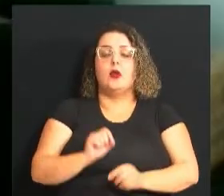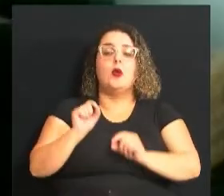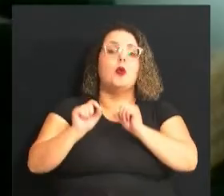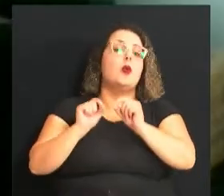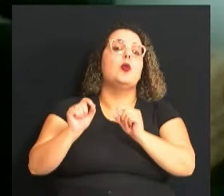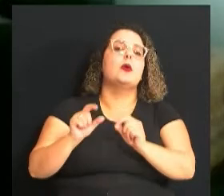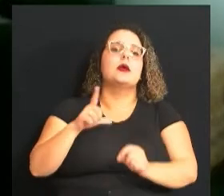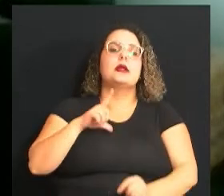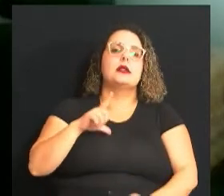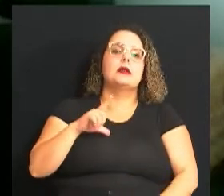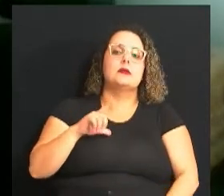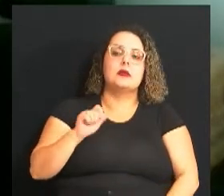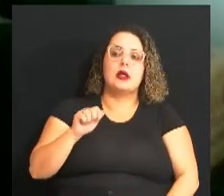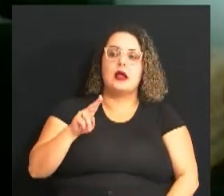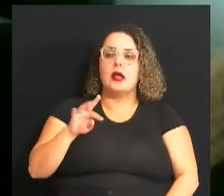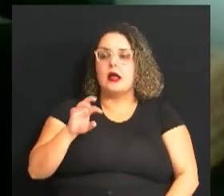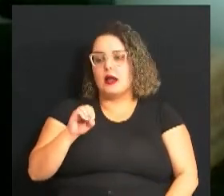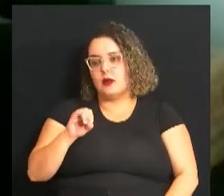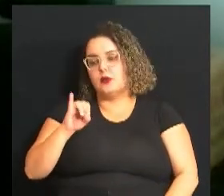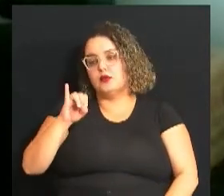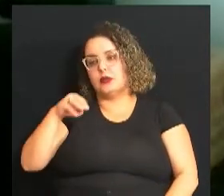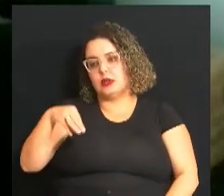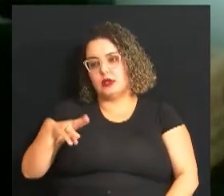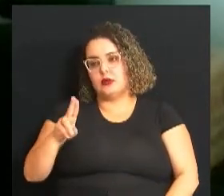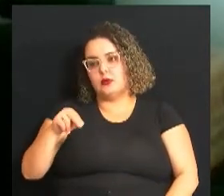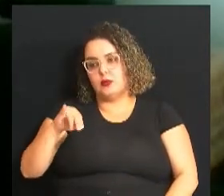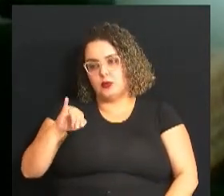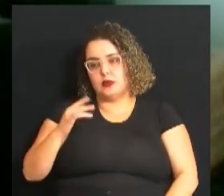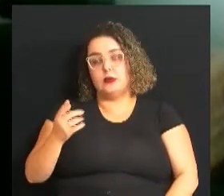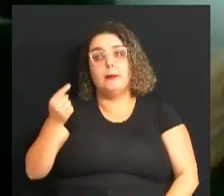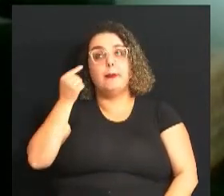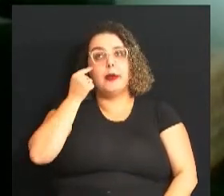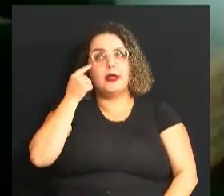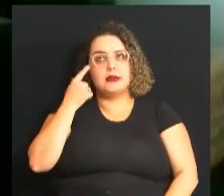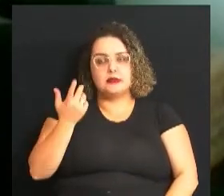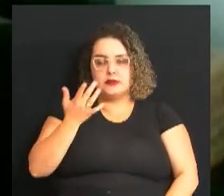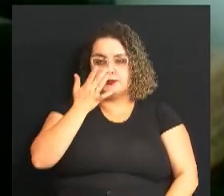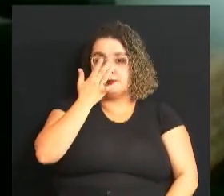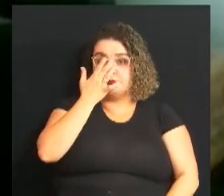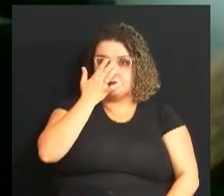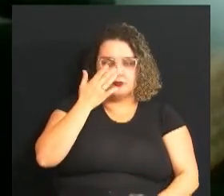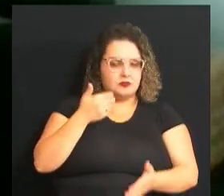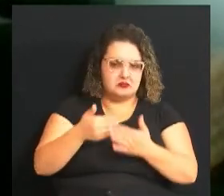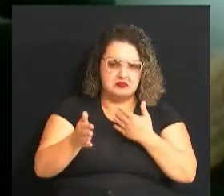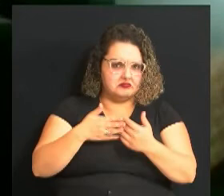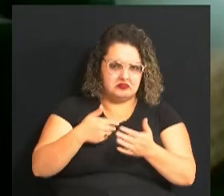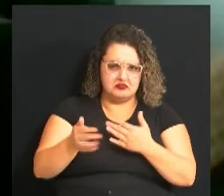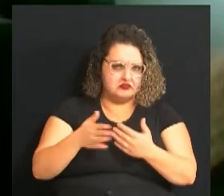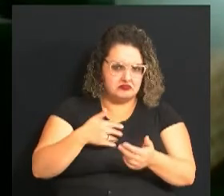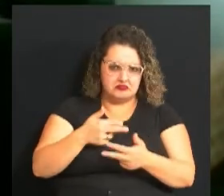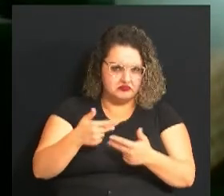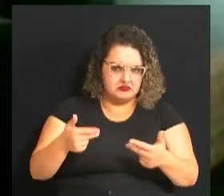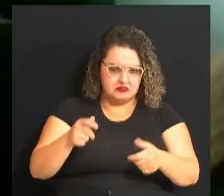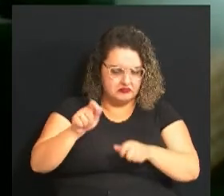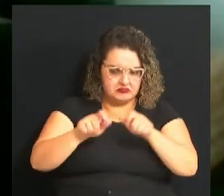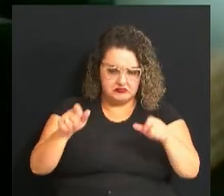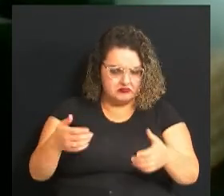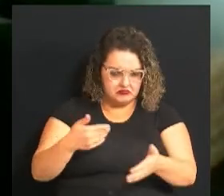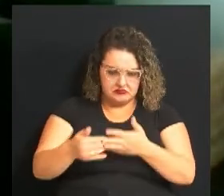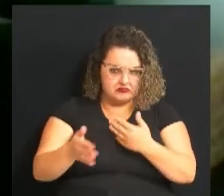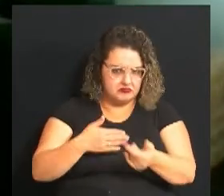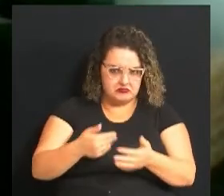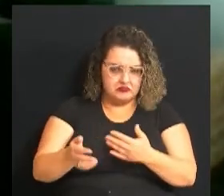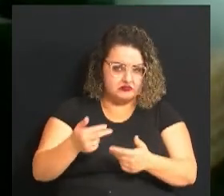autoimune? Imagina a seguinte situação. Você, por algum fator, qualquer indivíduo, por algum fator,